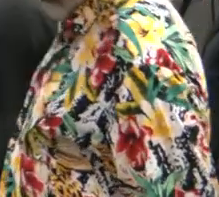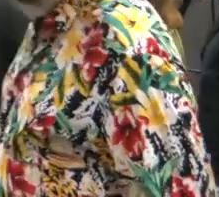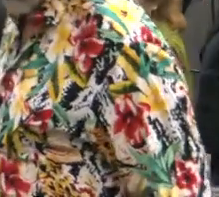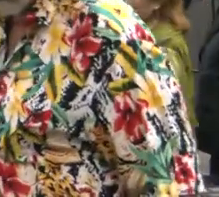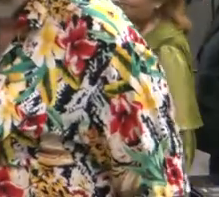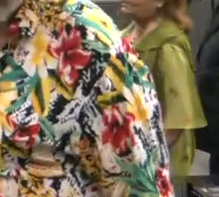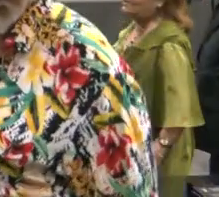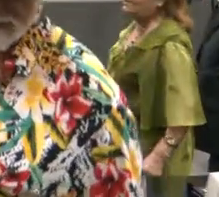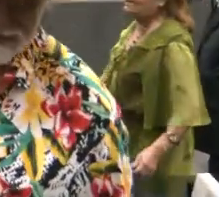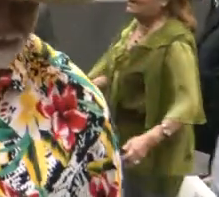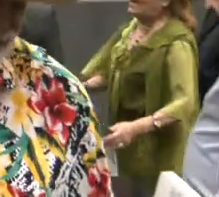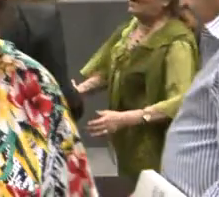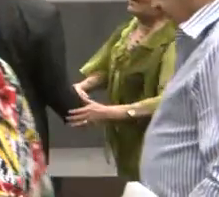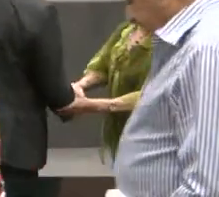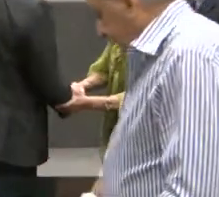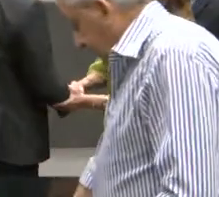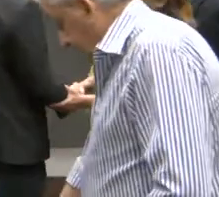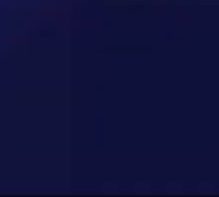todas.